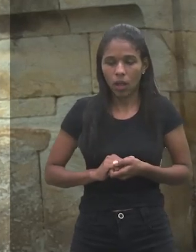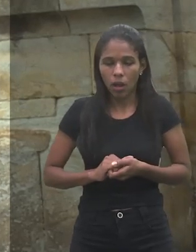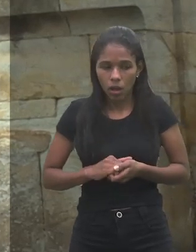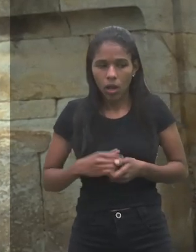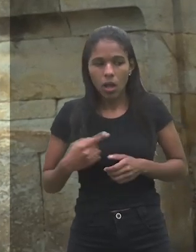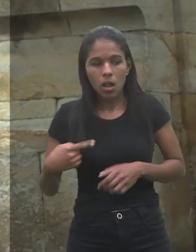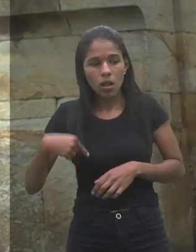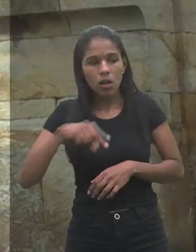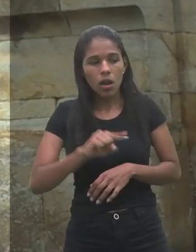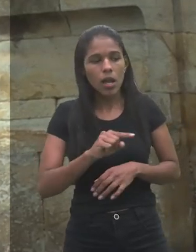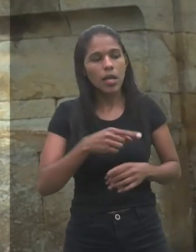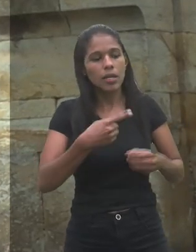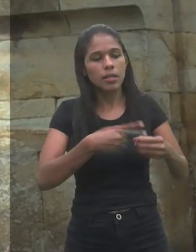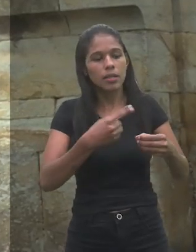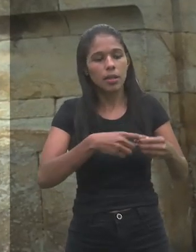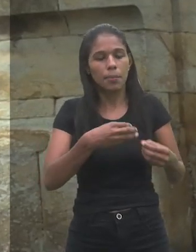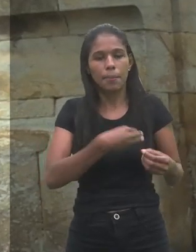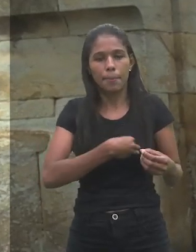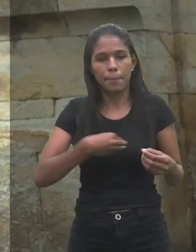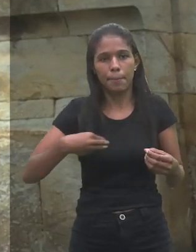aprende construção